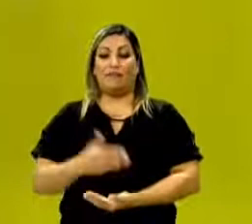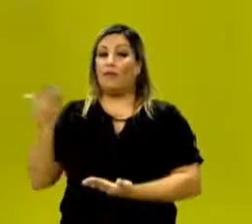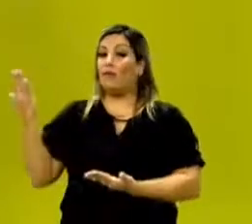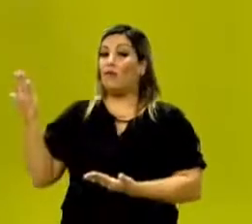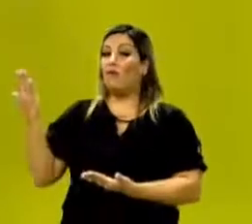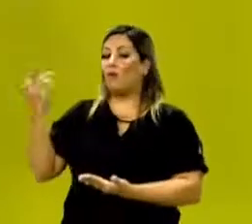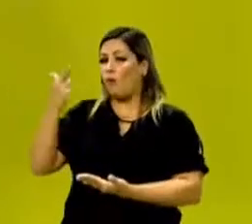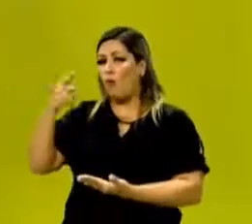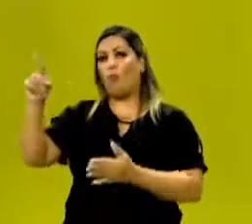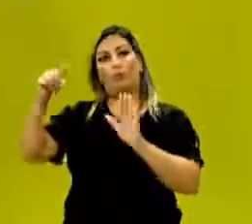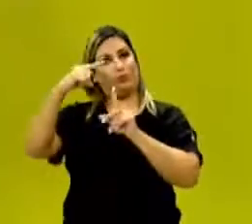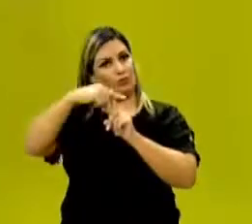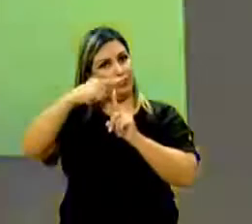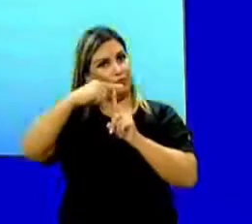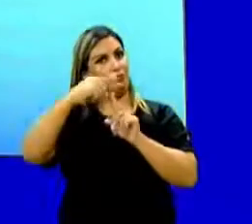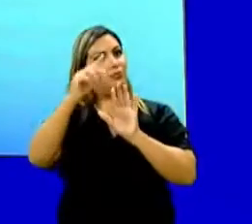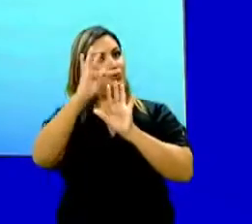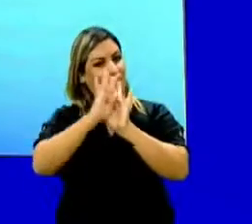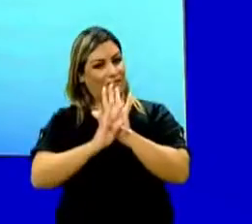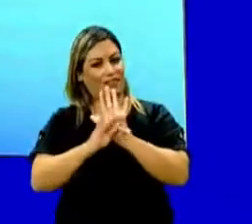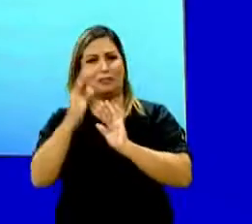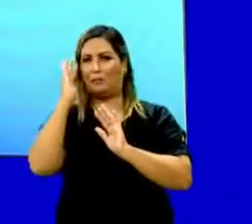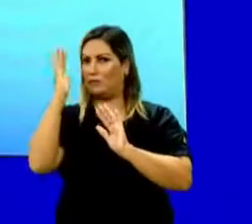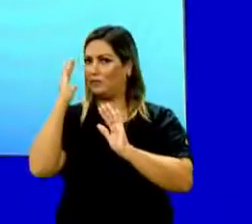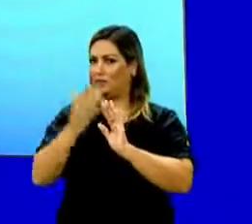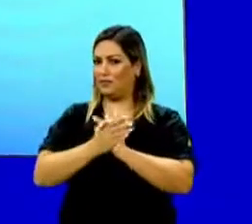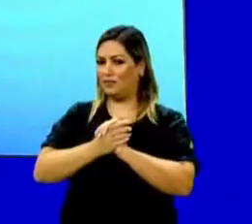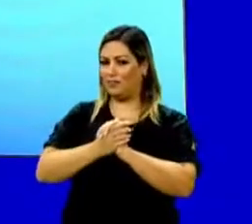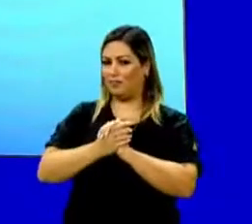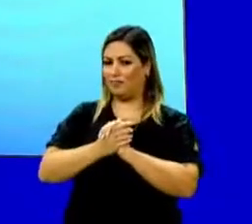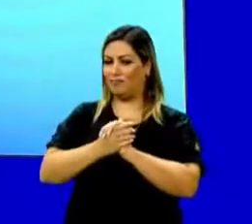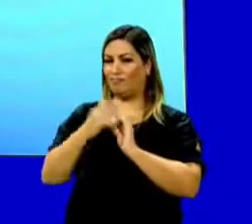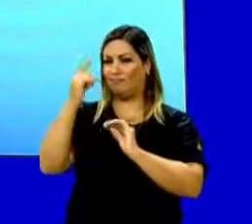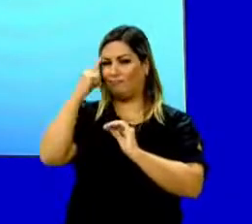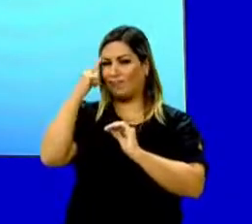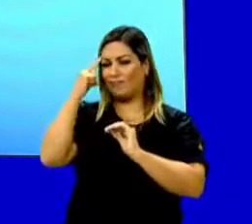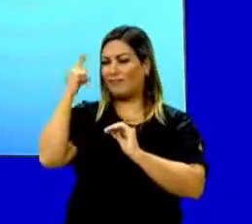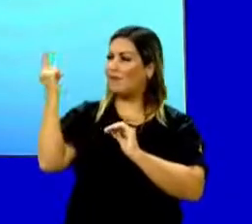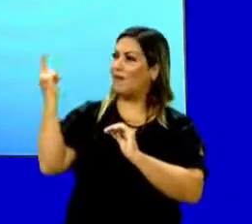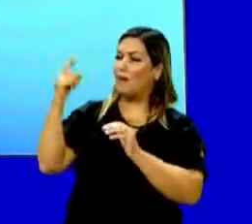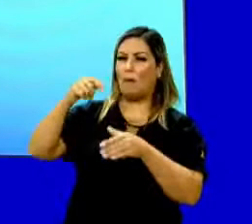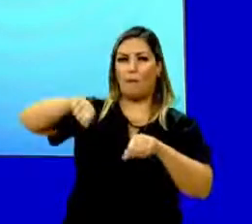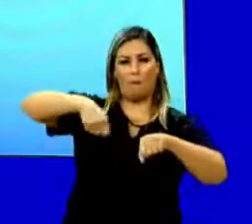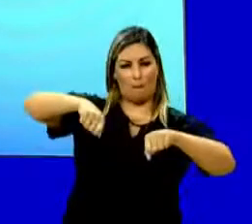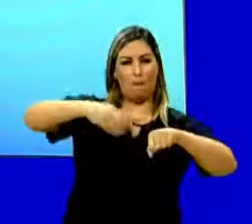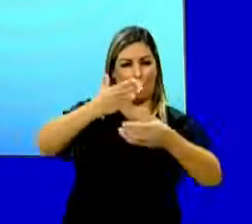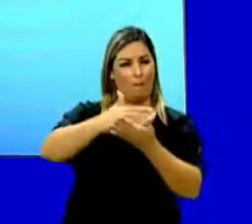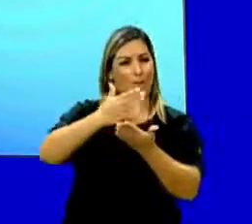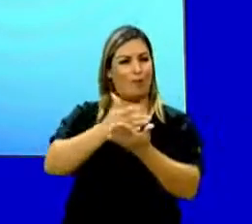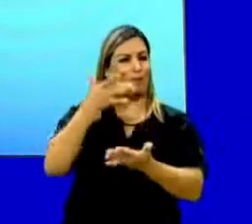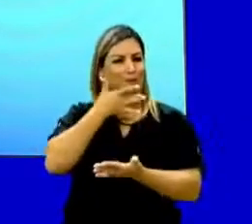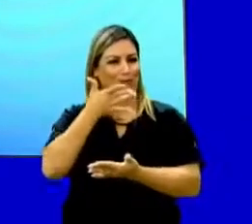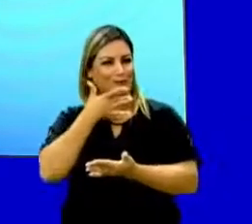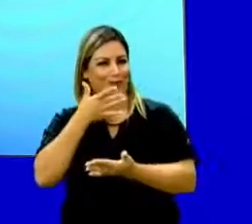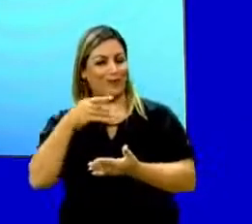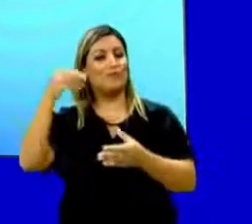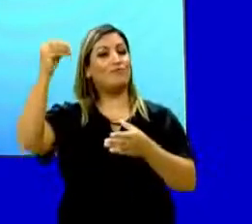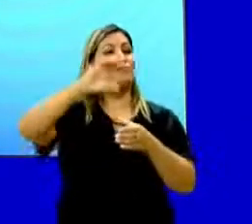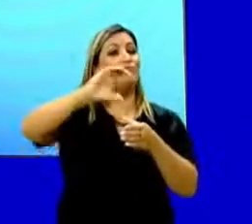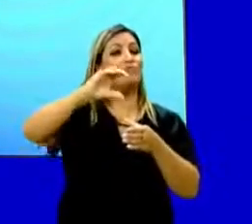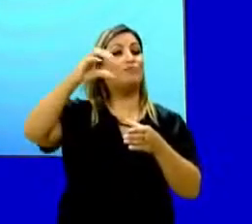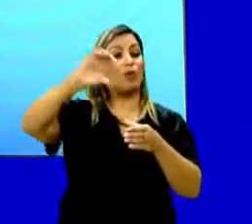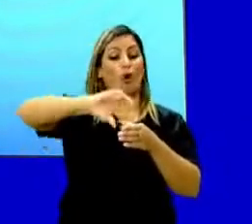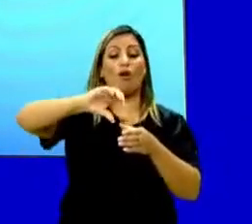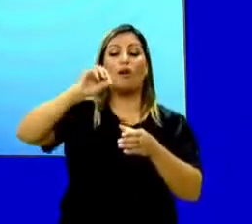só, um outro tipo de texto. Imagine pensar, por exemplo, né, num bolo bem gostoso, né? Quais são os